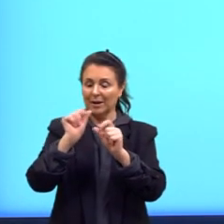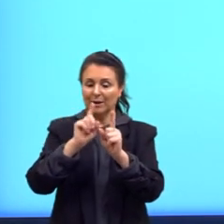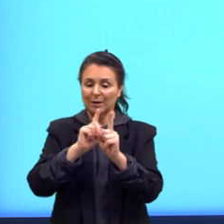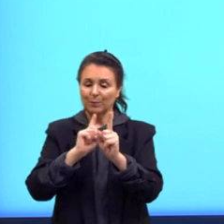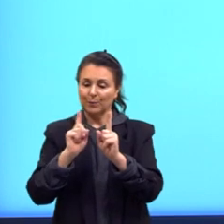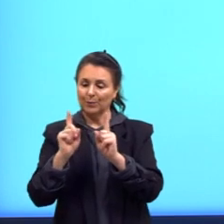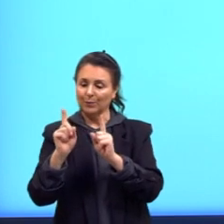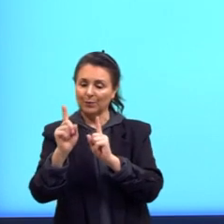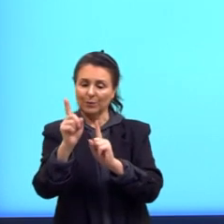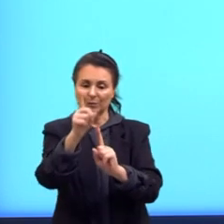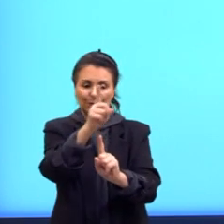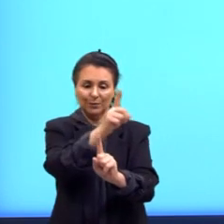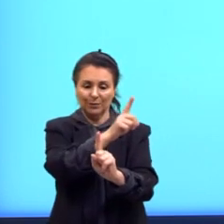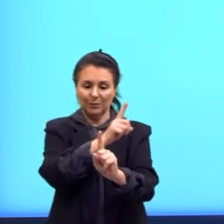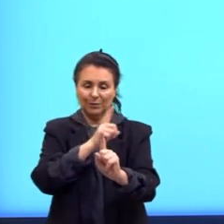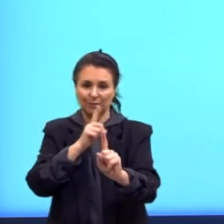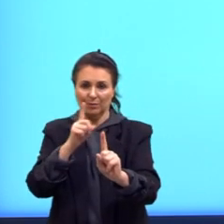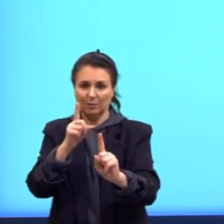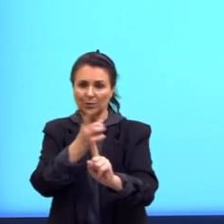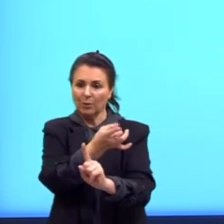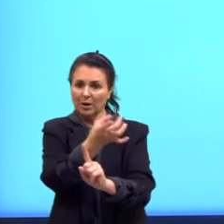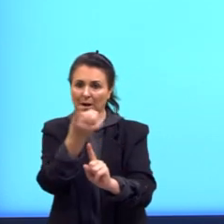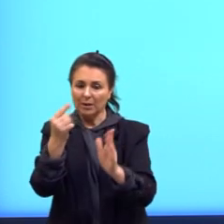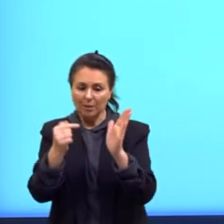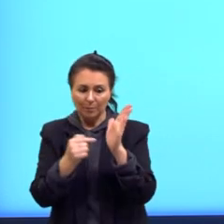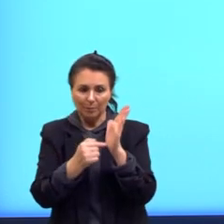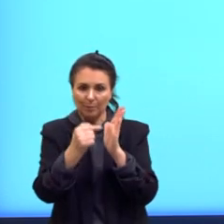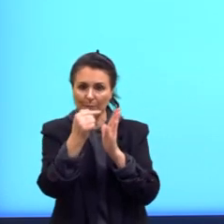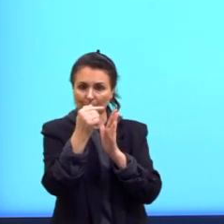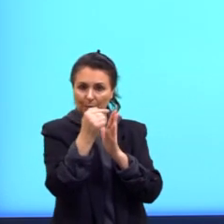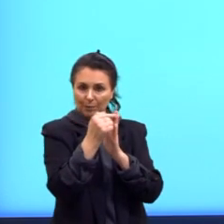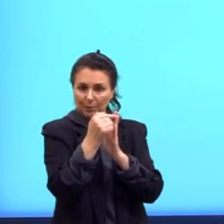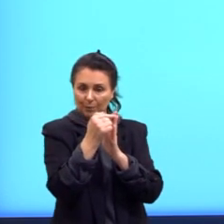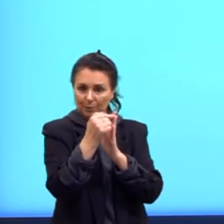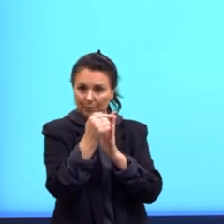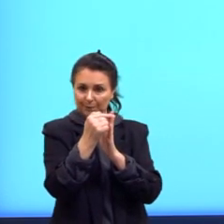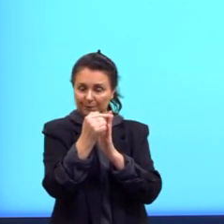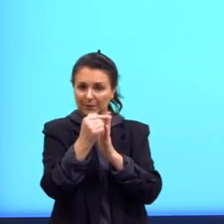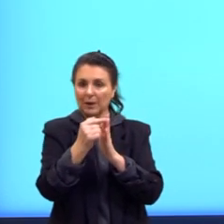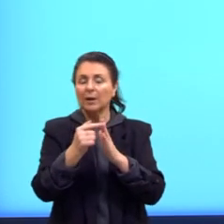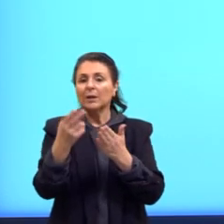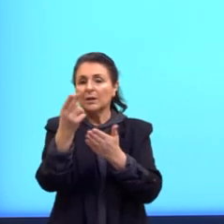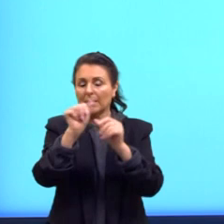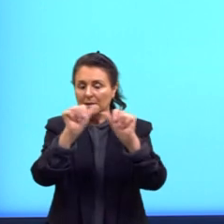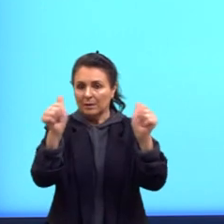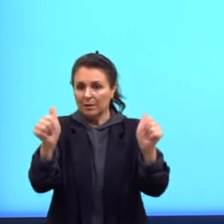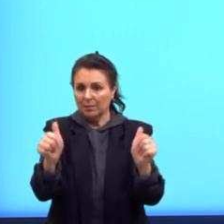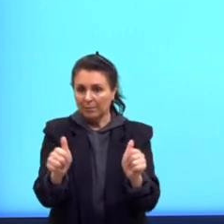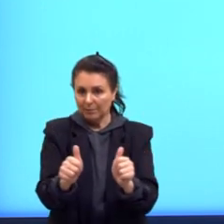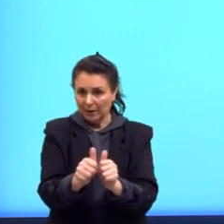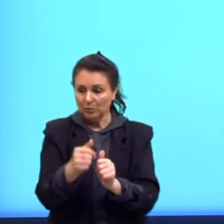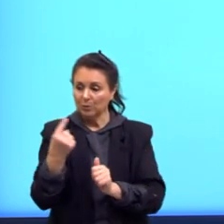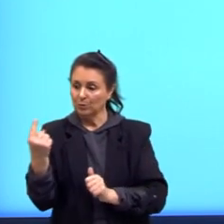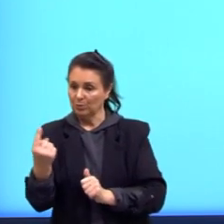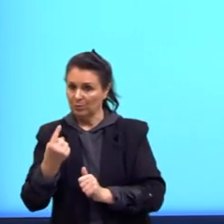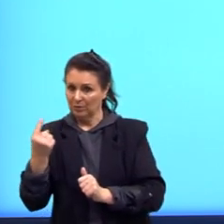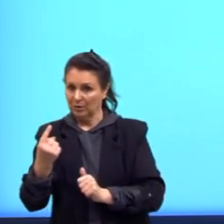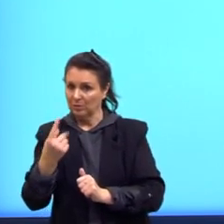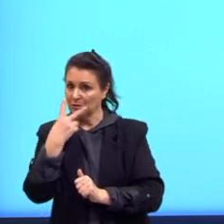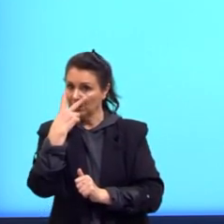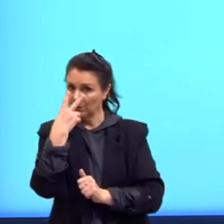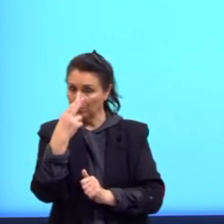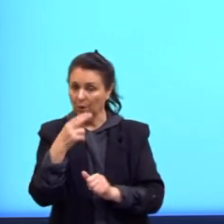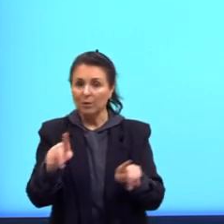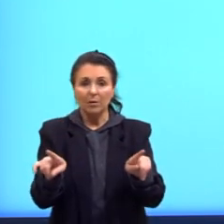seria que eu vou deslocar cada ponto dessa figura em uma mesma unidade determinada E aí nós teremos então